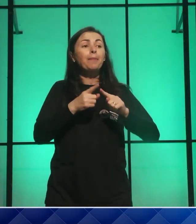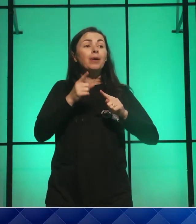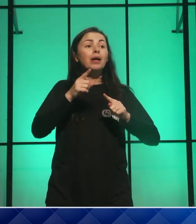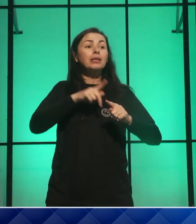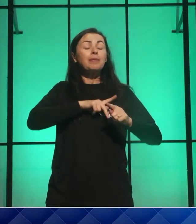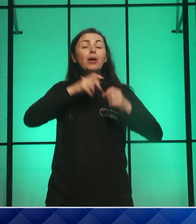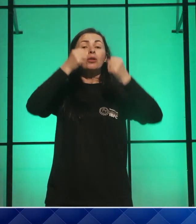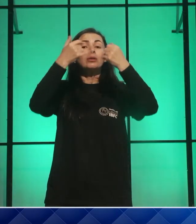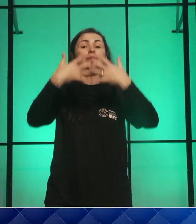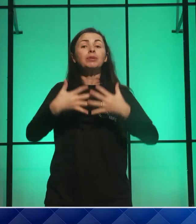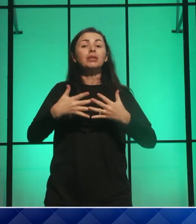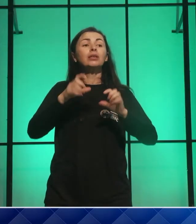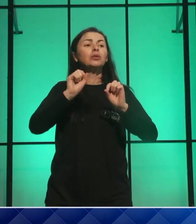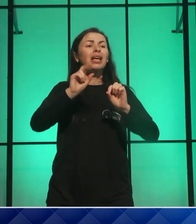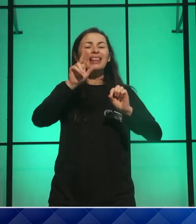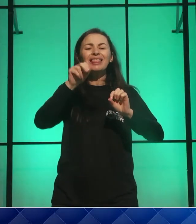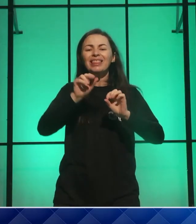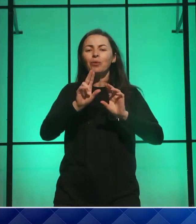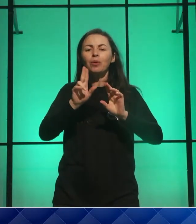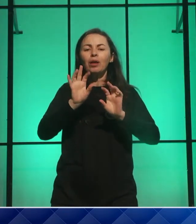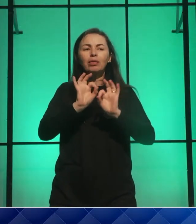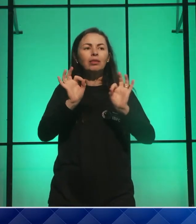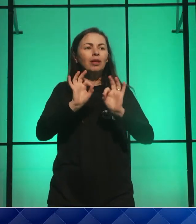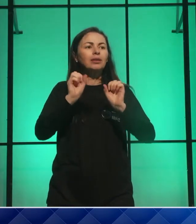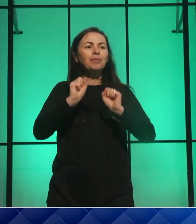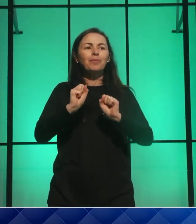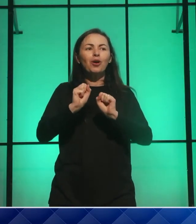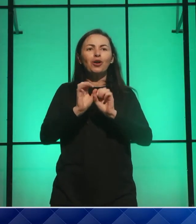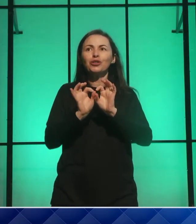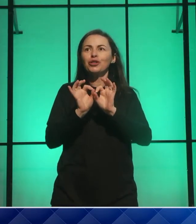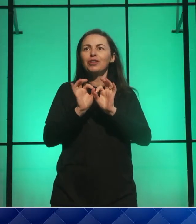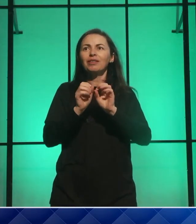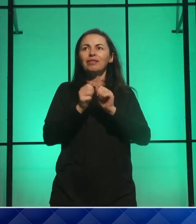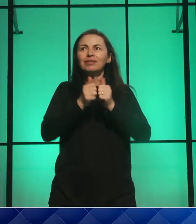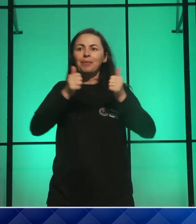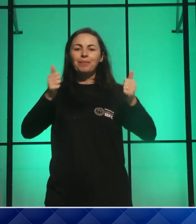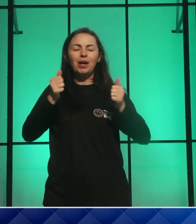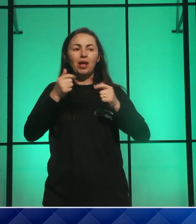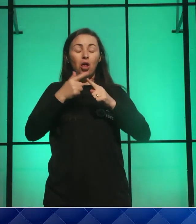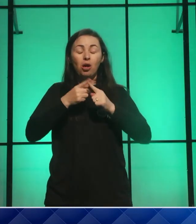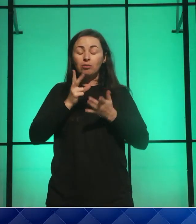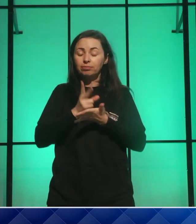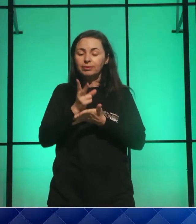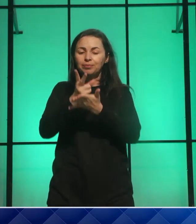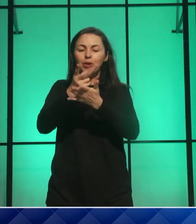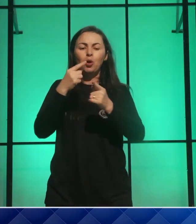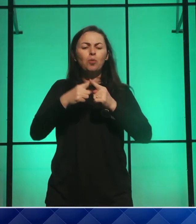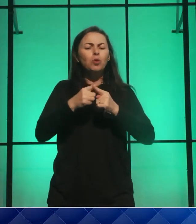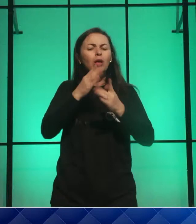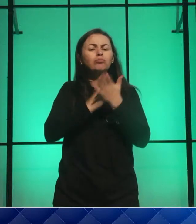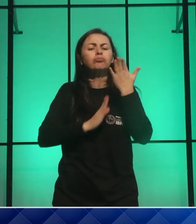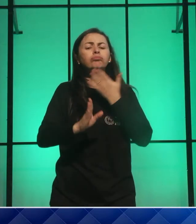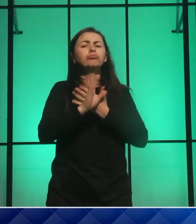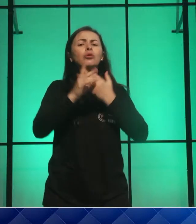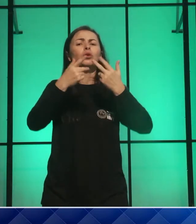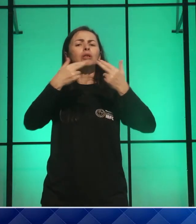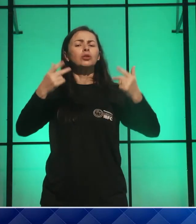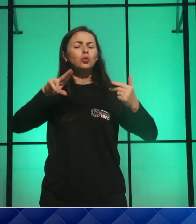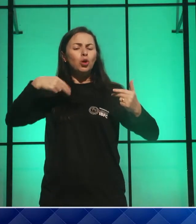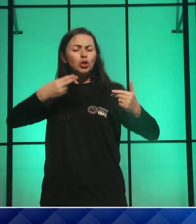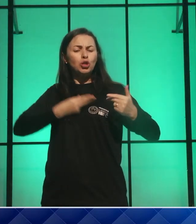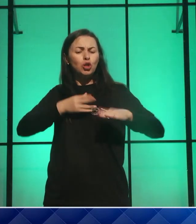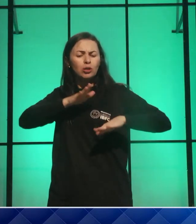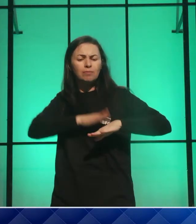nada, quem poderá nos separar? E ele continua, mas em todas essas coisas somos mais